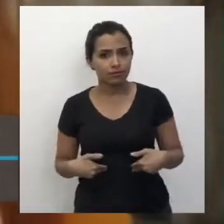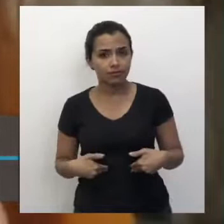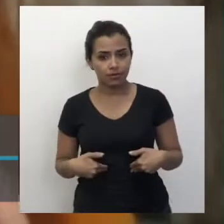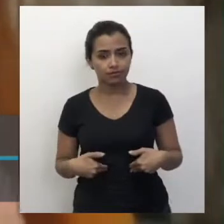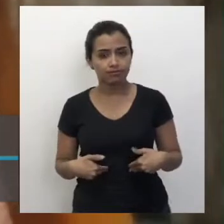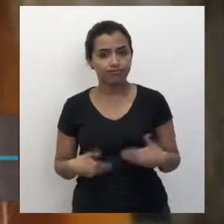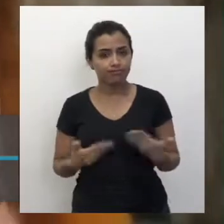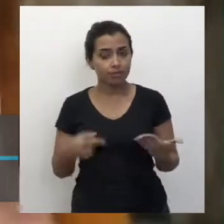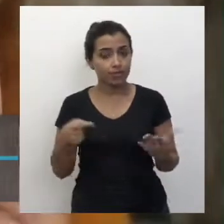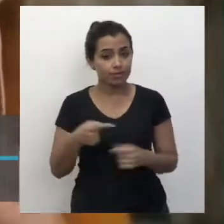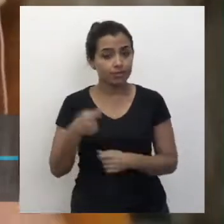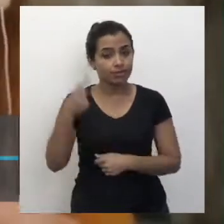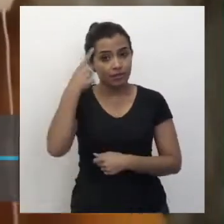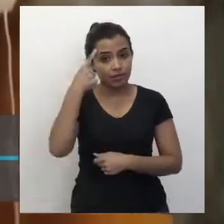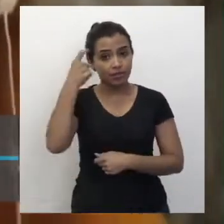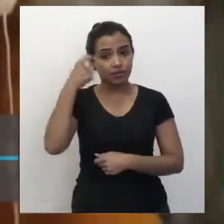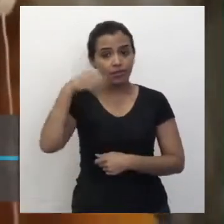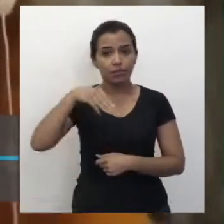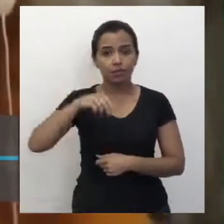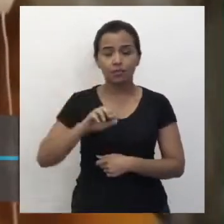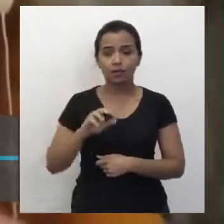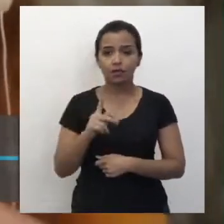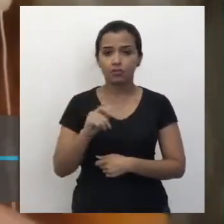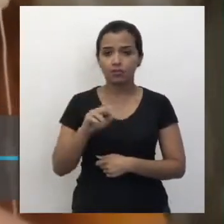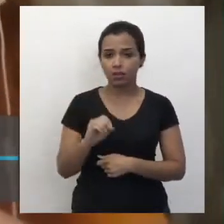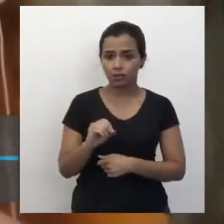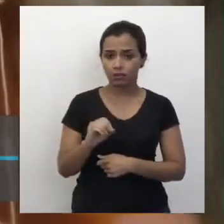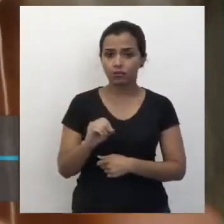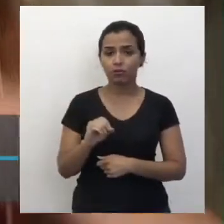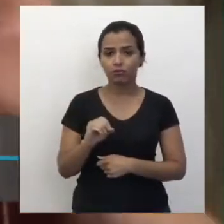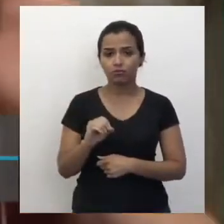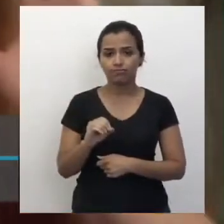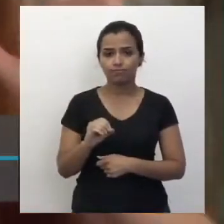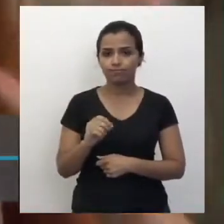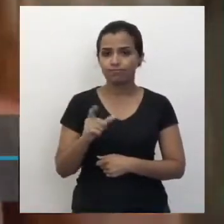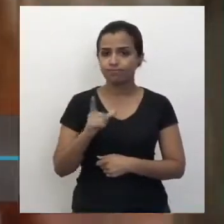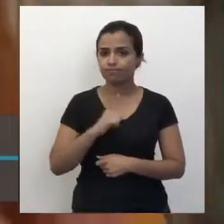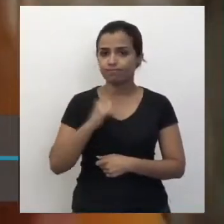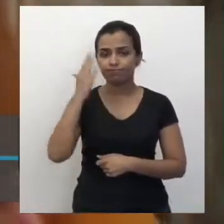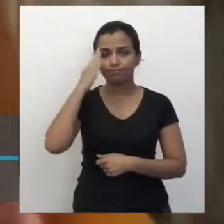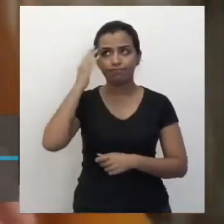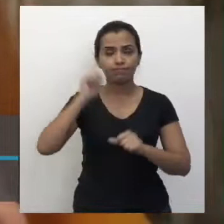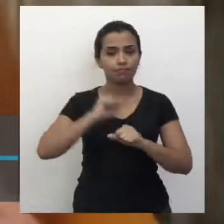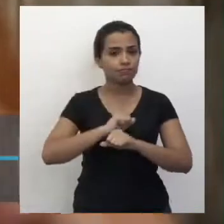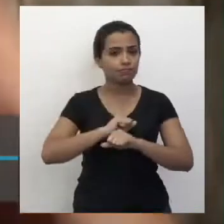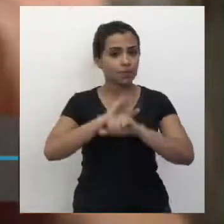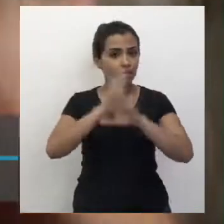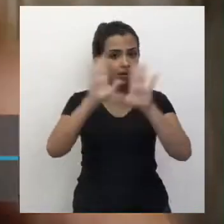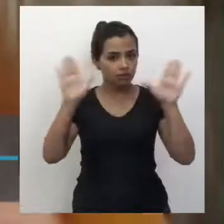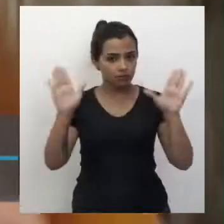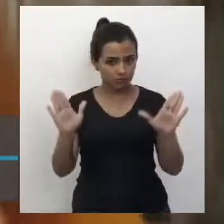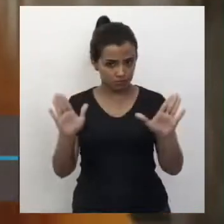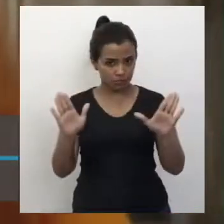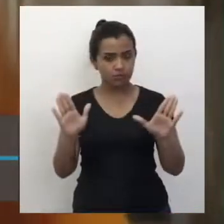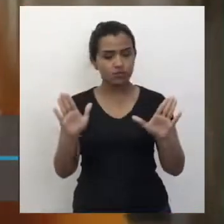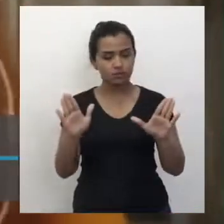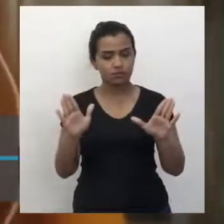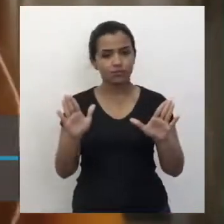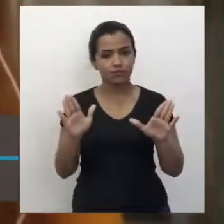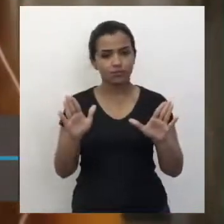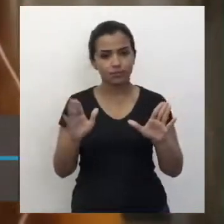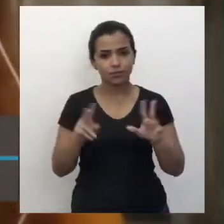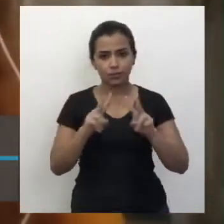esta ideia que Machado nos traz assim brilhantemente, né, como um pano de fundo